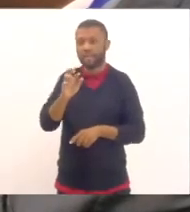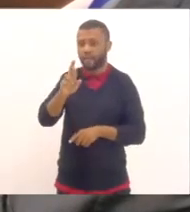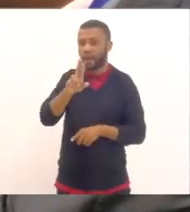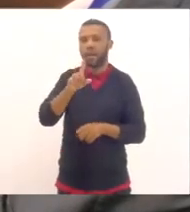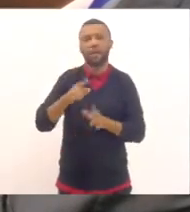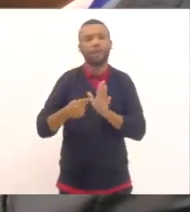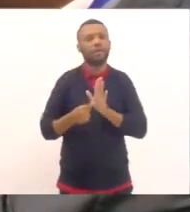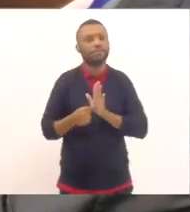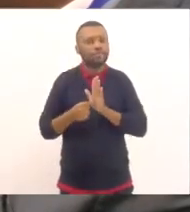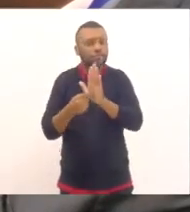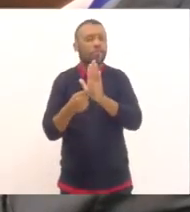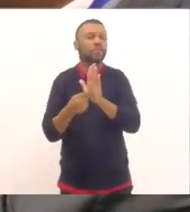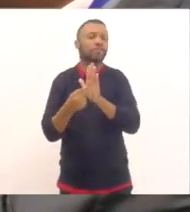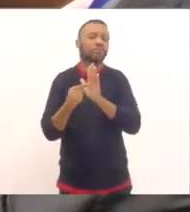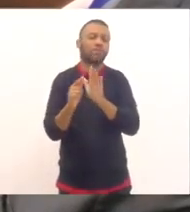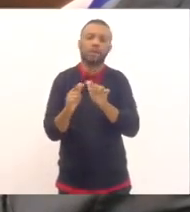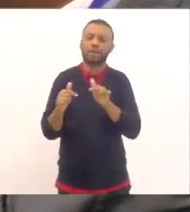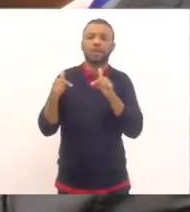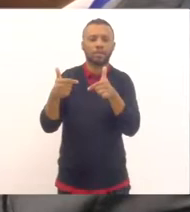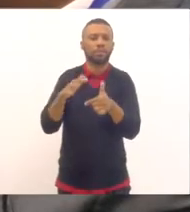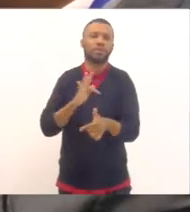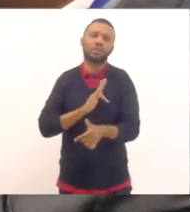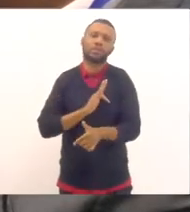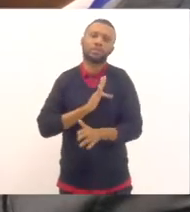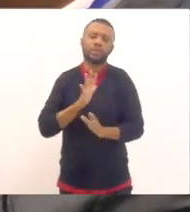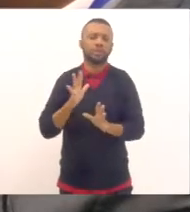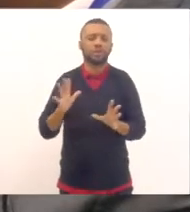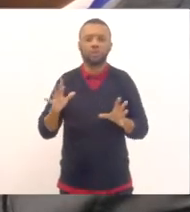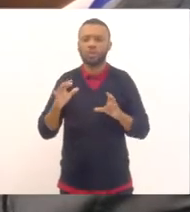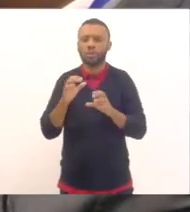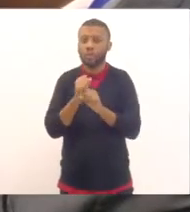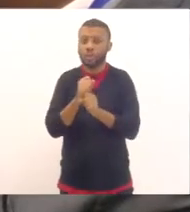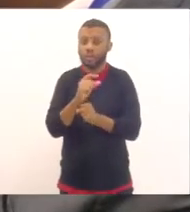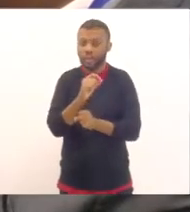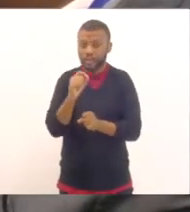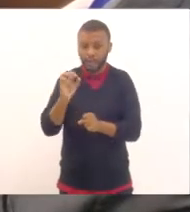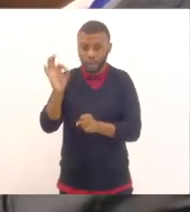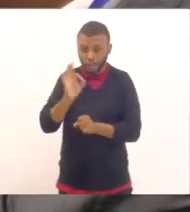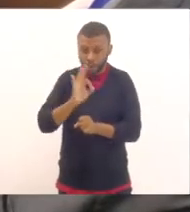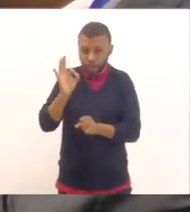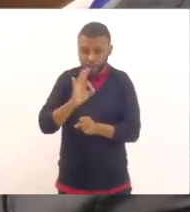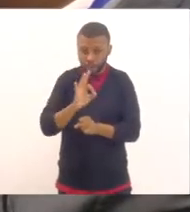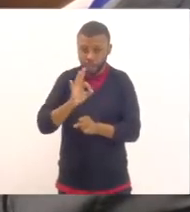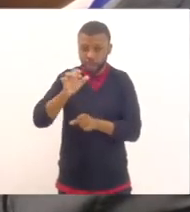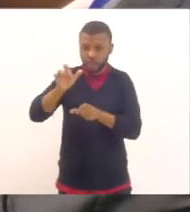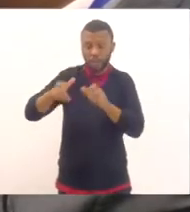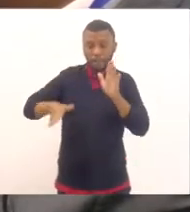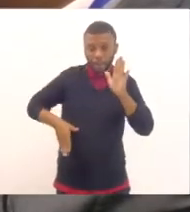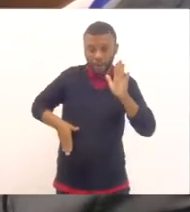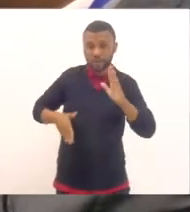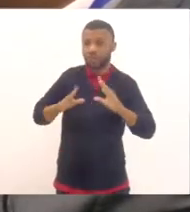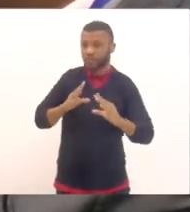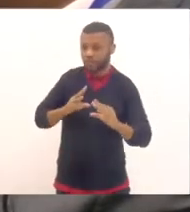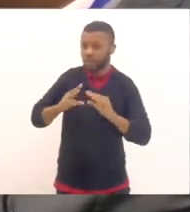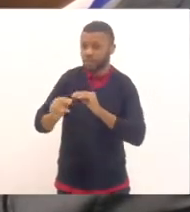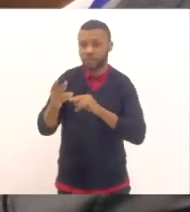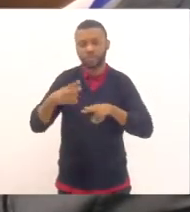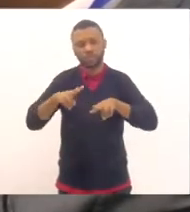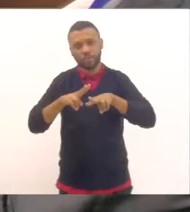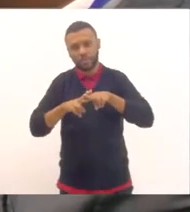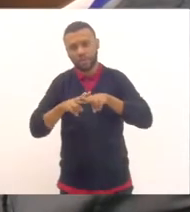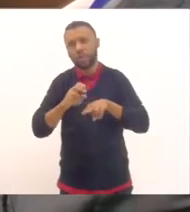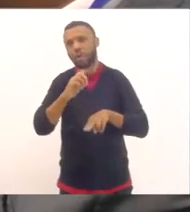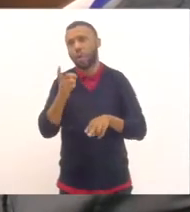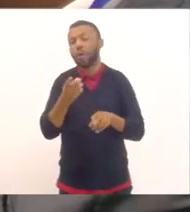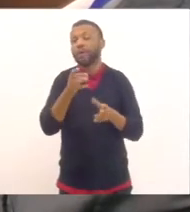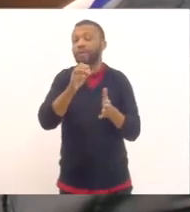é eu acho que a totalidade sem por cento são invadidos do sistema penitenciário ou com mandado em aberto e